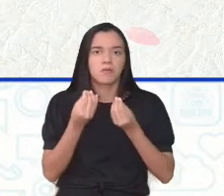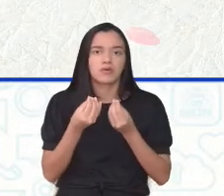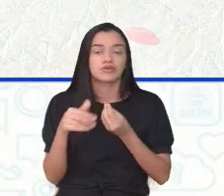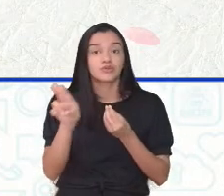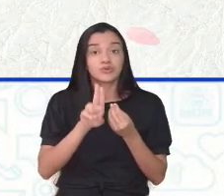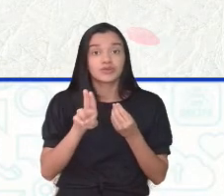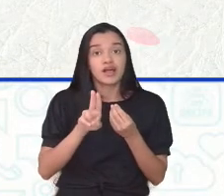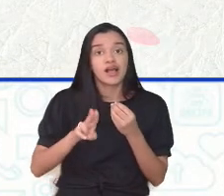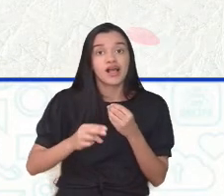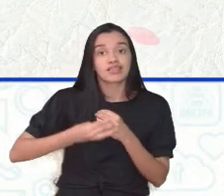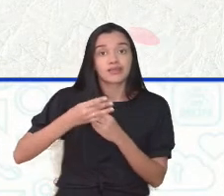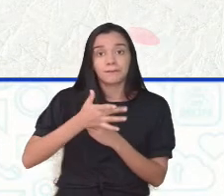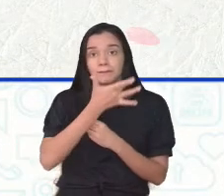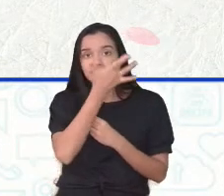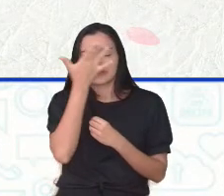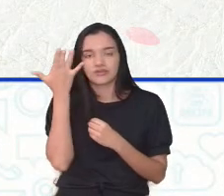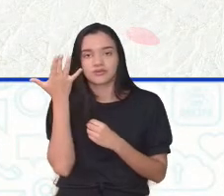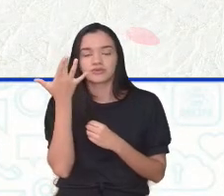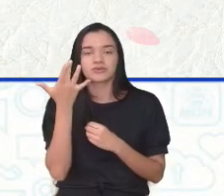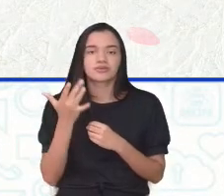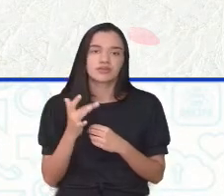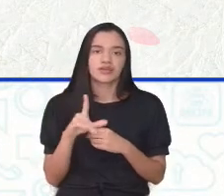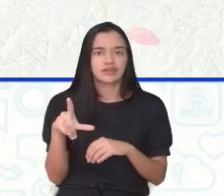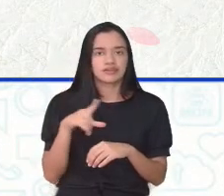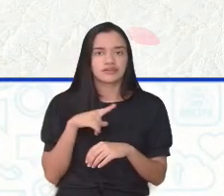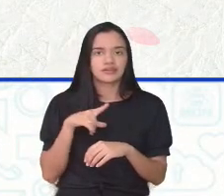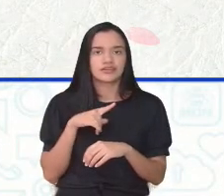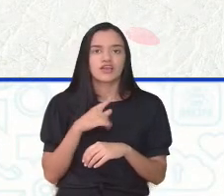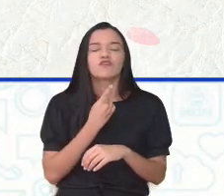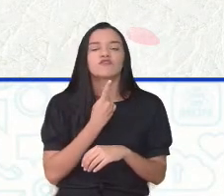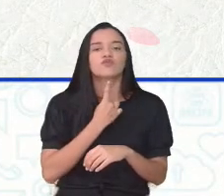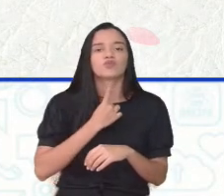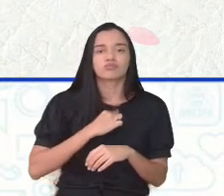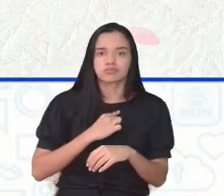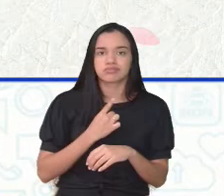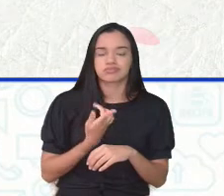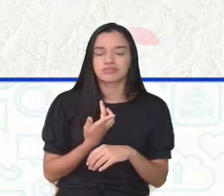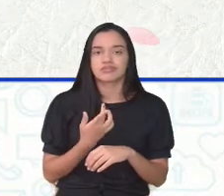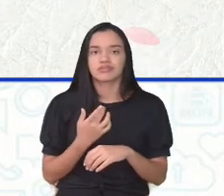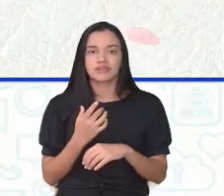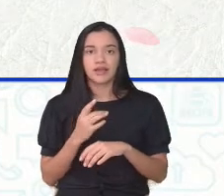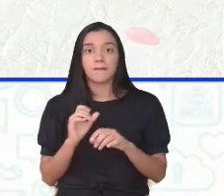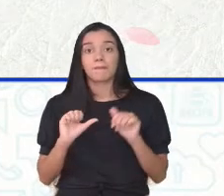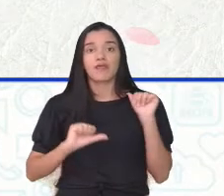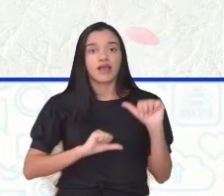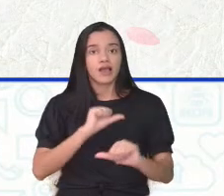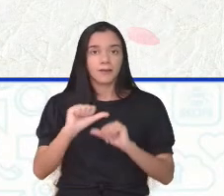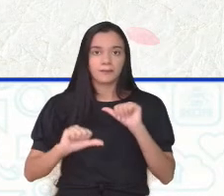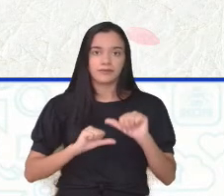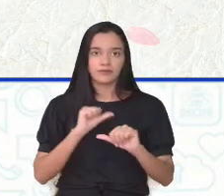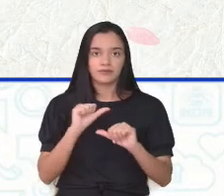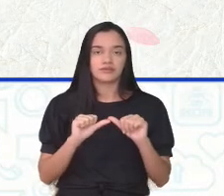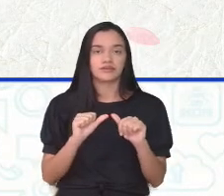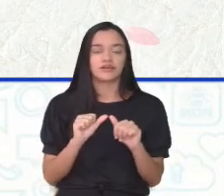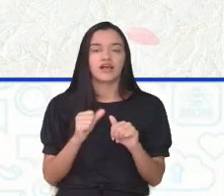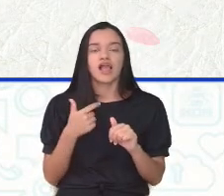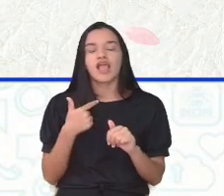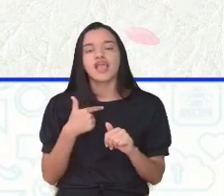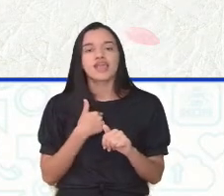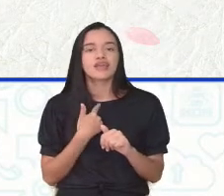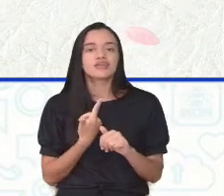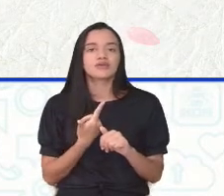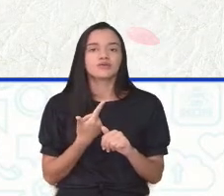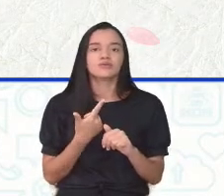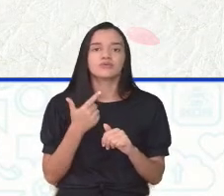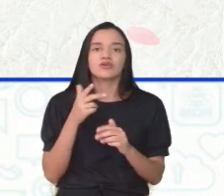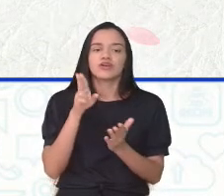da terceira pessoa. Então, ela tinha vontade de deitar no sofá. A mudança ficou deito-me no